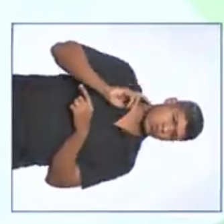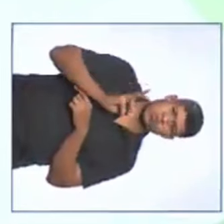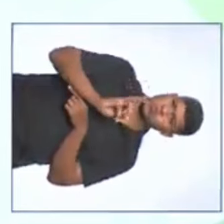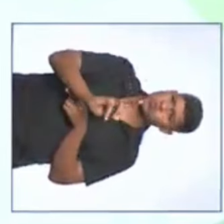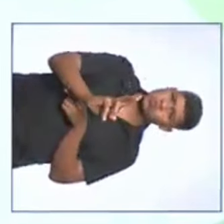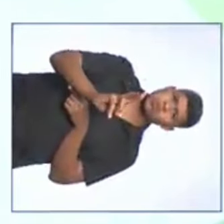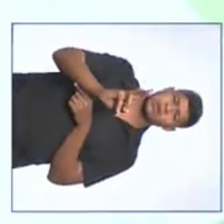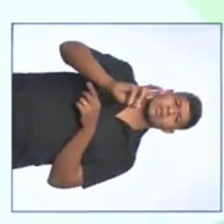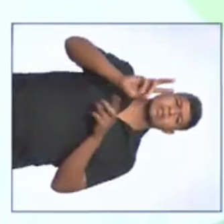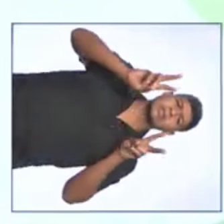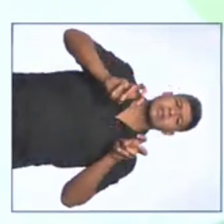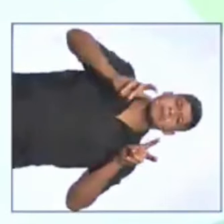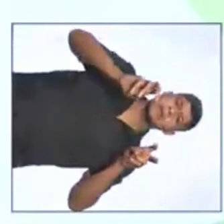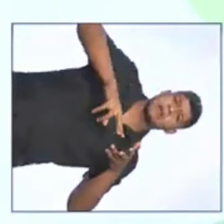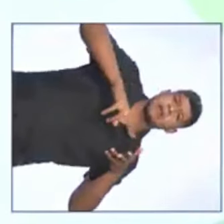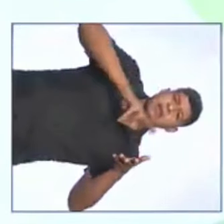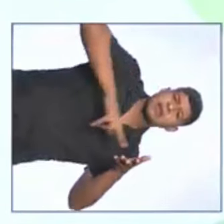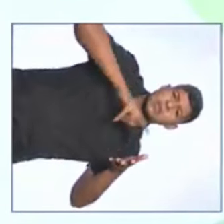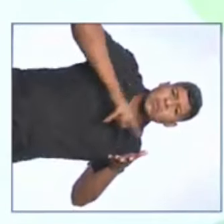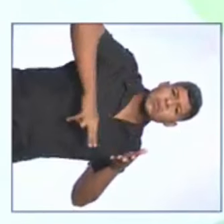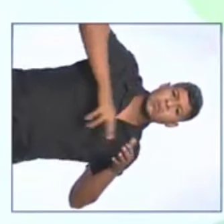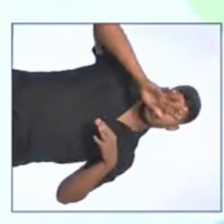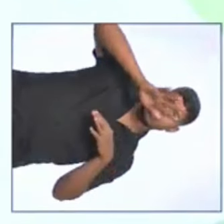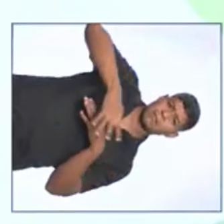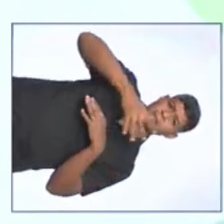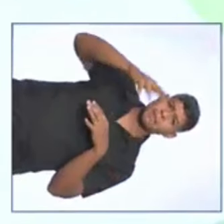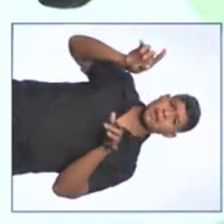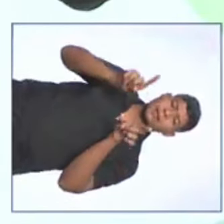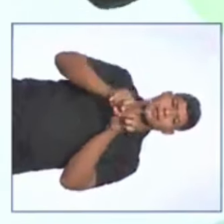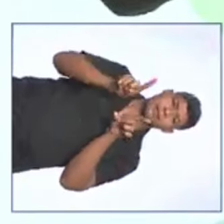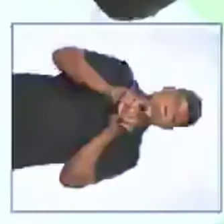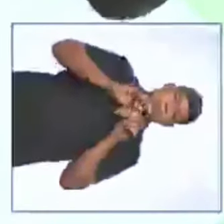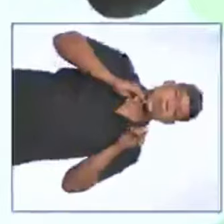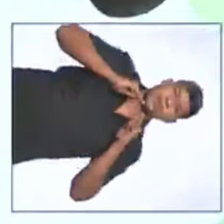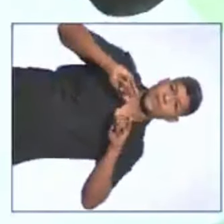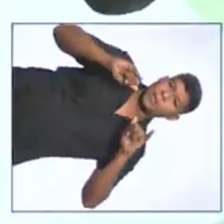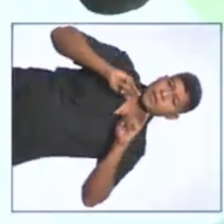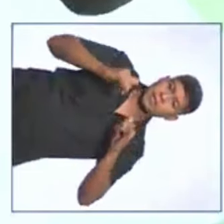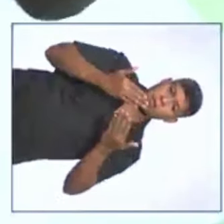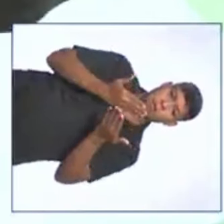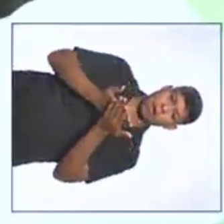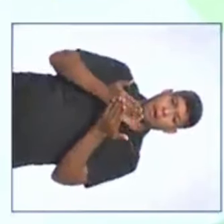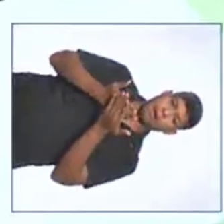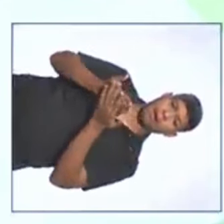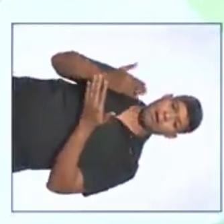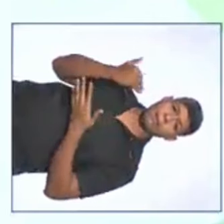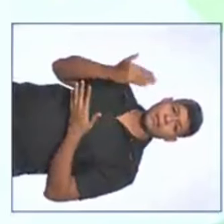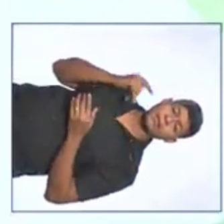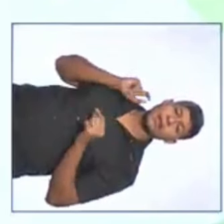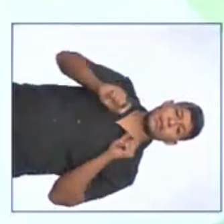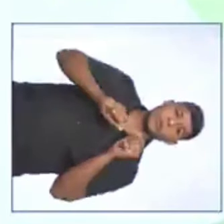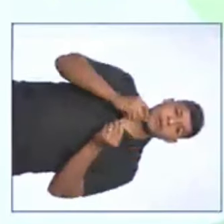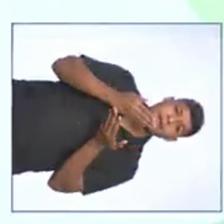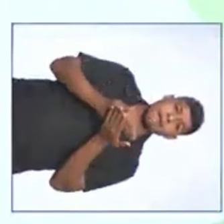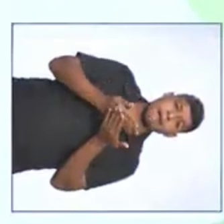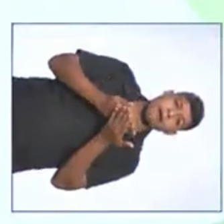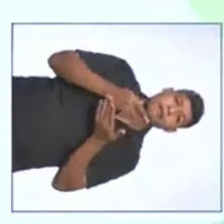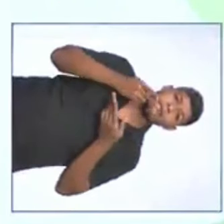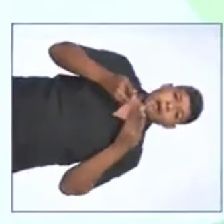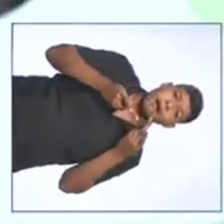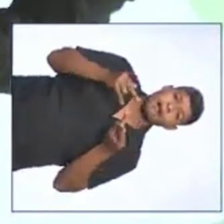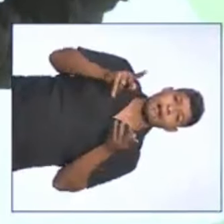temática sobre leitura de tabelas e informações. Na aula passada vocês tiveram uma aula falando mais sobre a